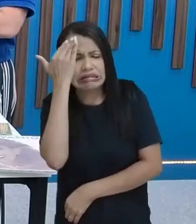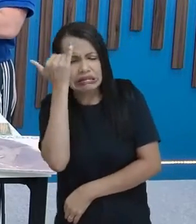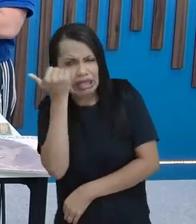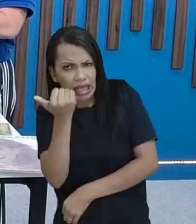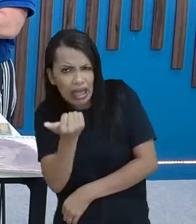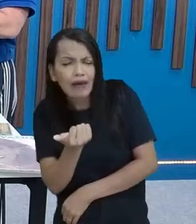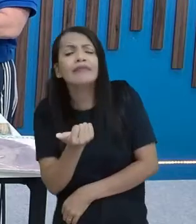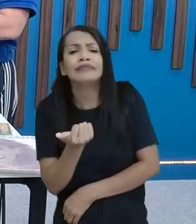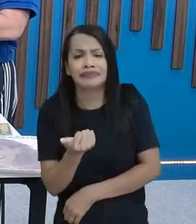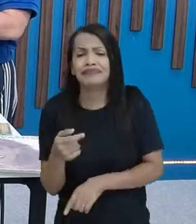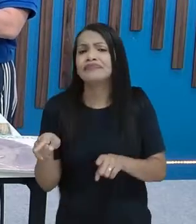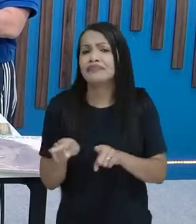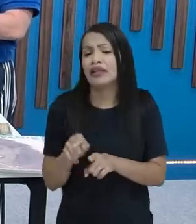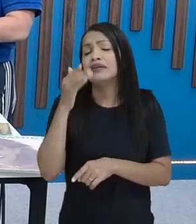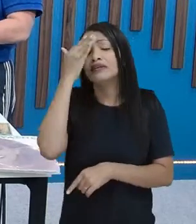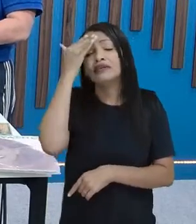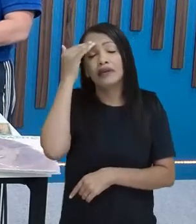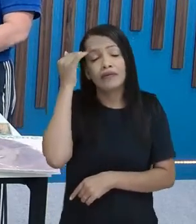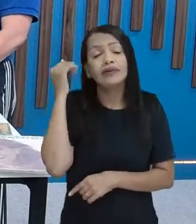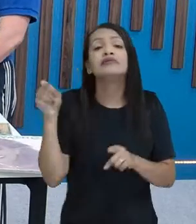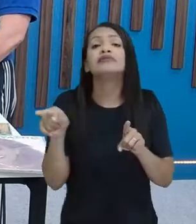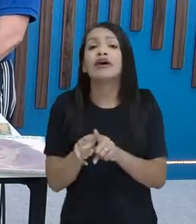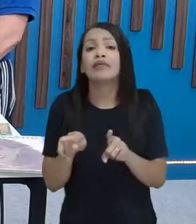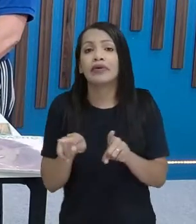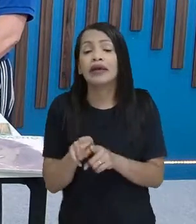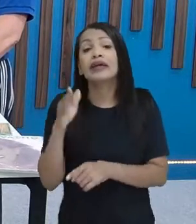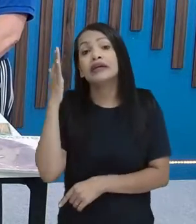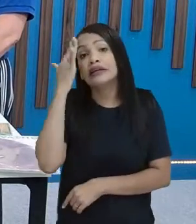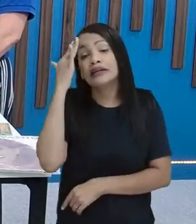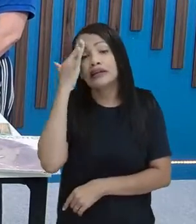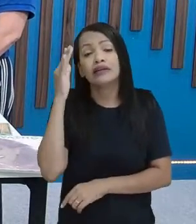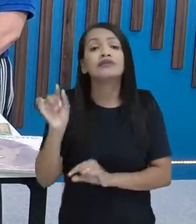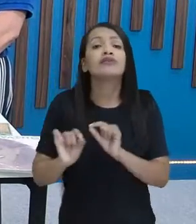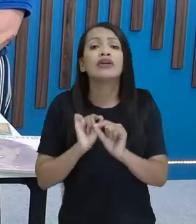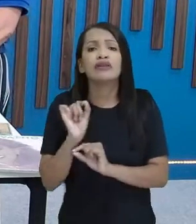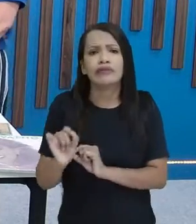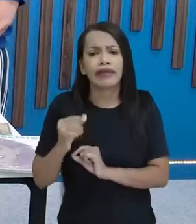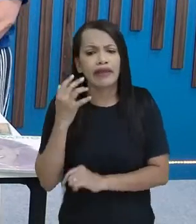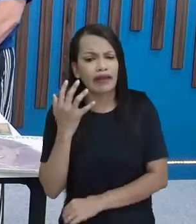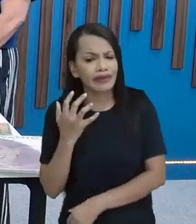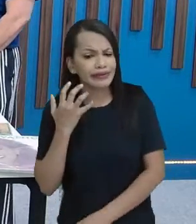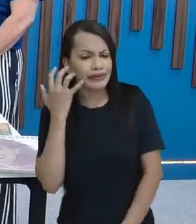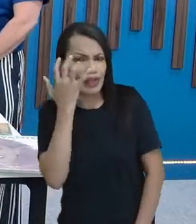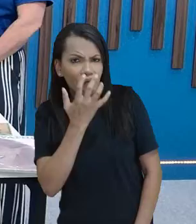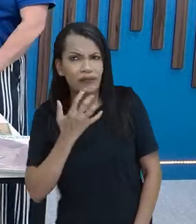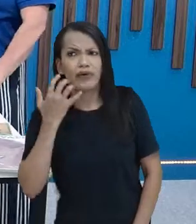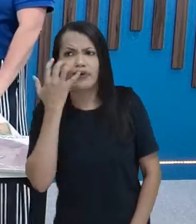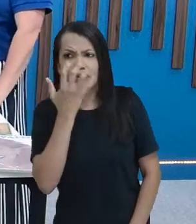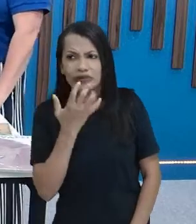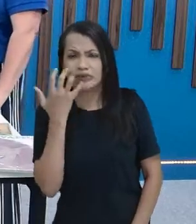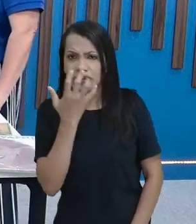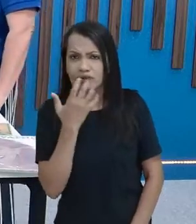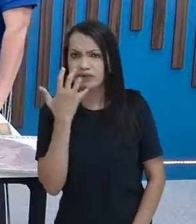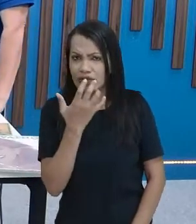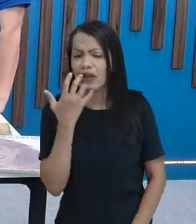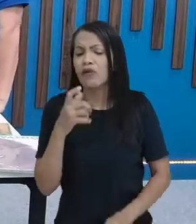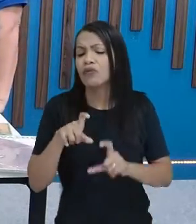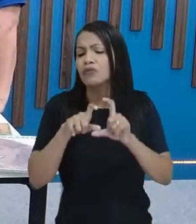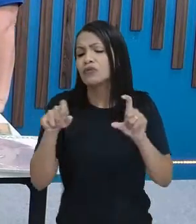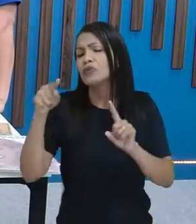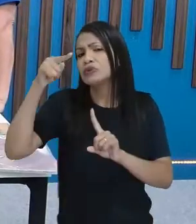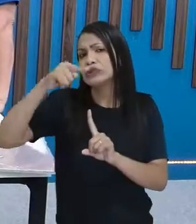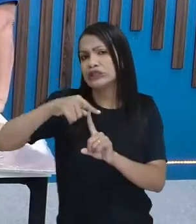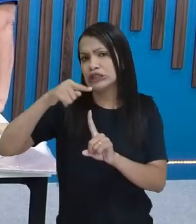De E dispensar sabendo e também entender que cada mesmo coisa. estas canções, mesmo esse formato